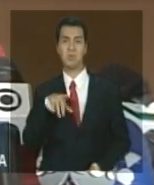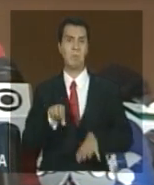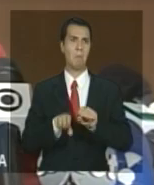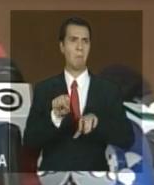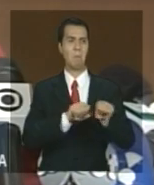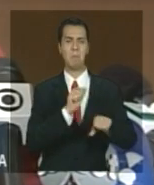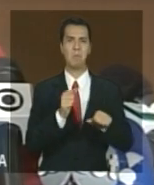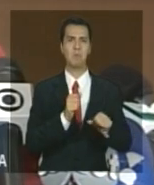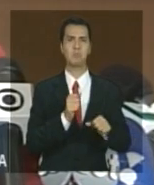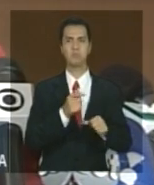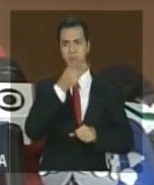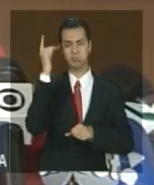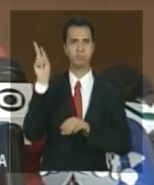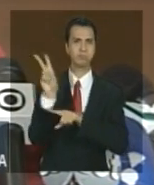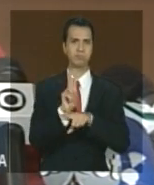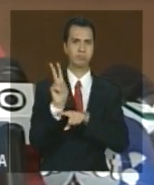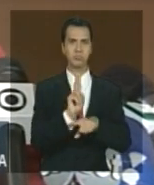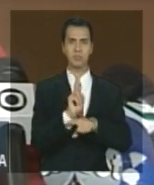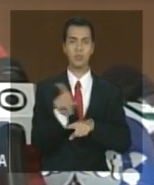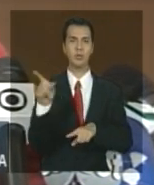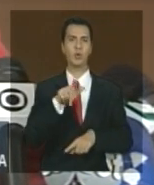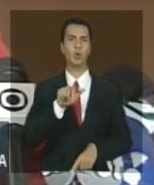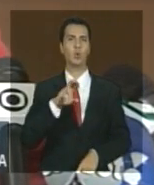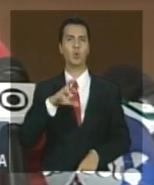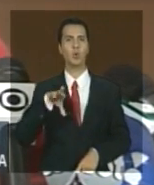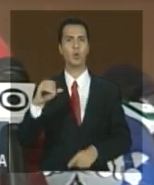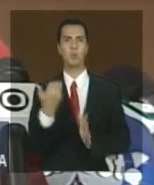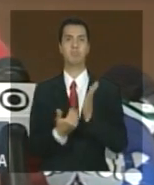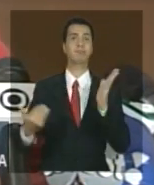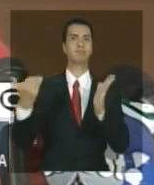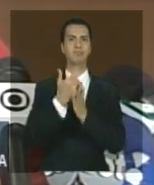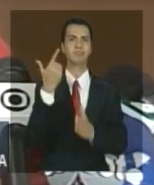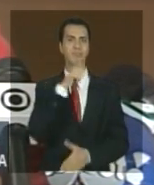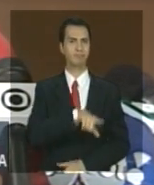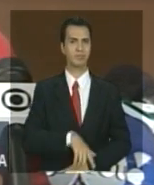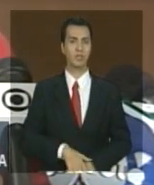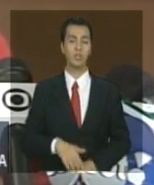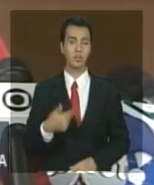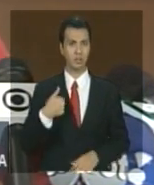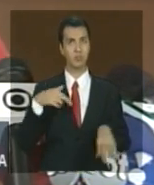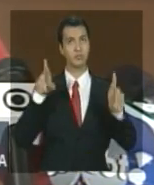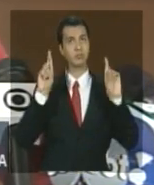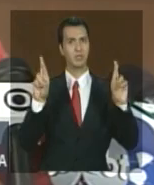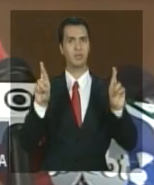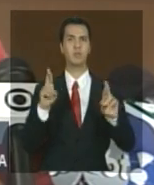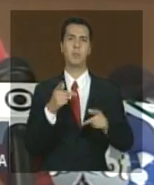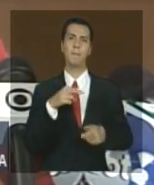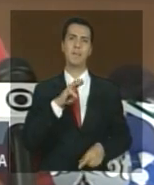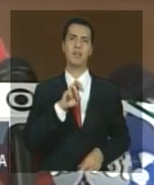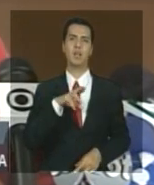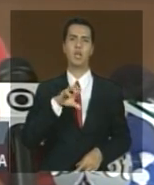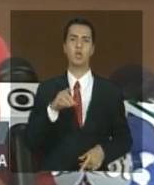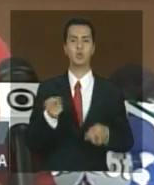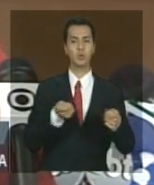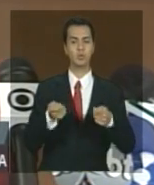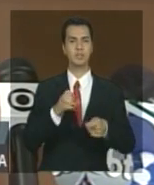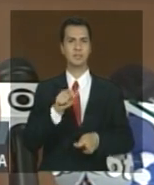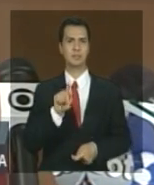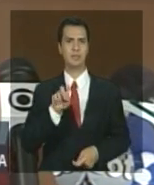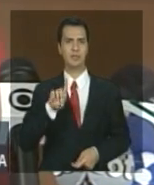e elevaram o seu lucro. Eu espero que as forças do mercado ajam sobre o spread. É isso que eu